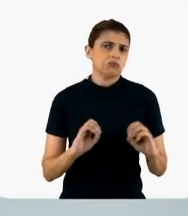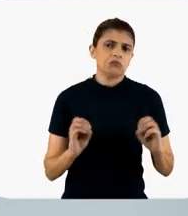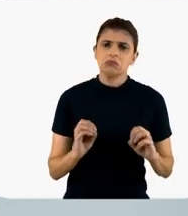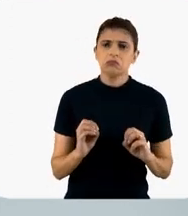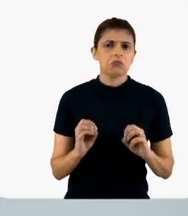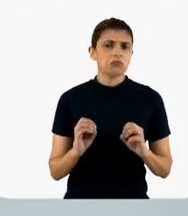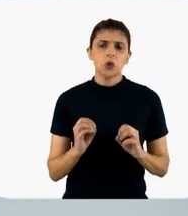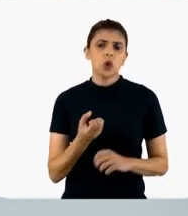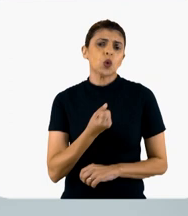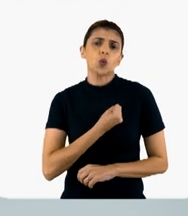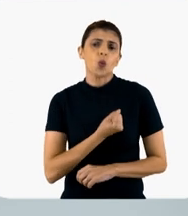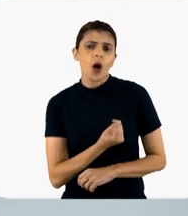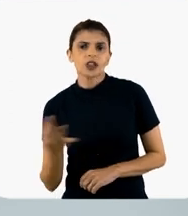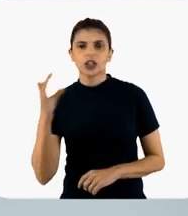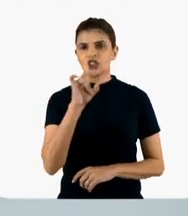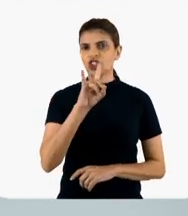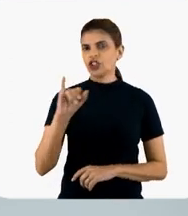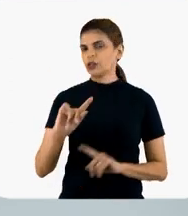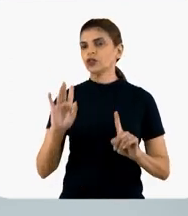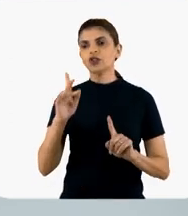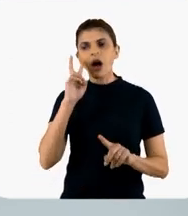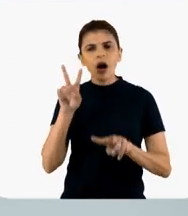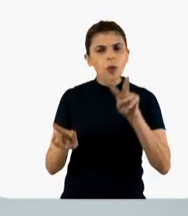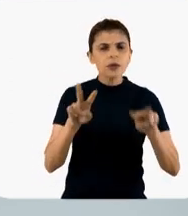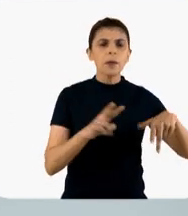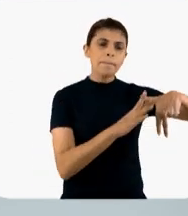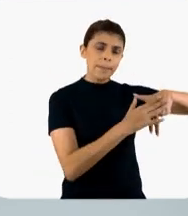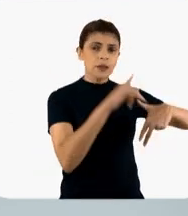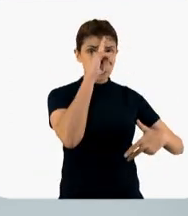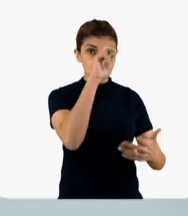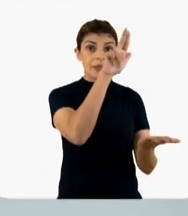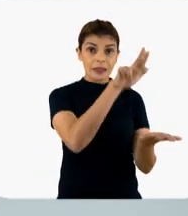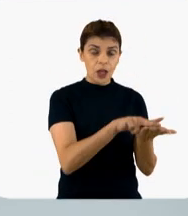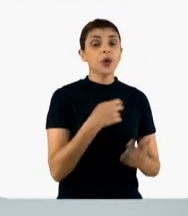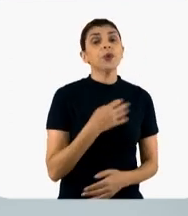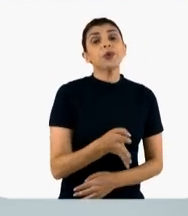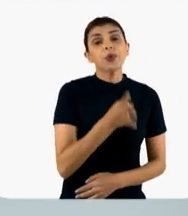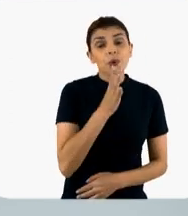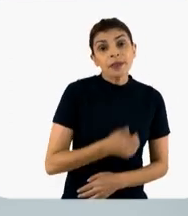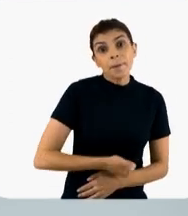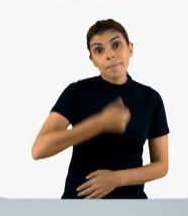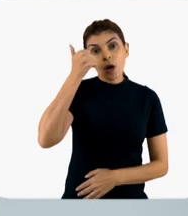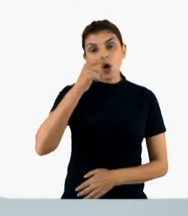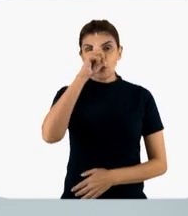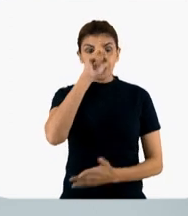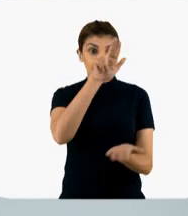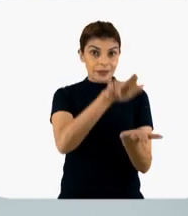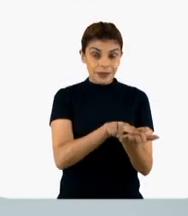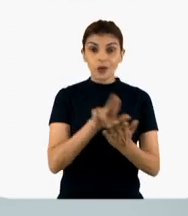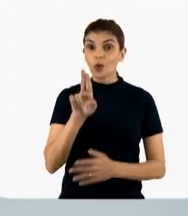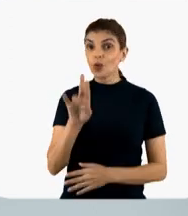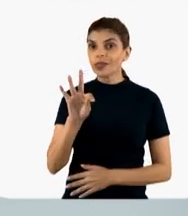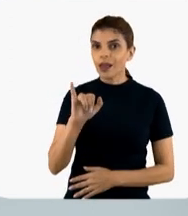Não teve uma relação muito com o número de dias. Nós observamos isso em alguns pacientes que estavam internados. Eu conheço melhor os pacientes que estão internados